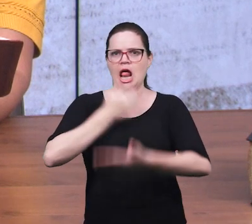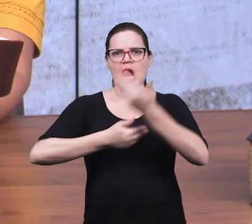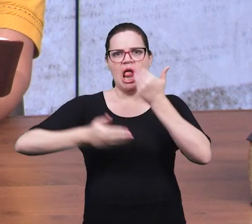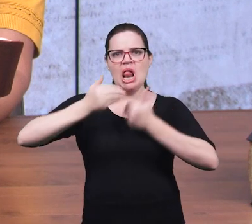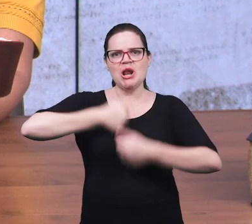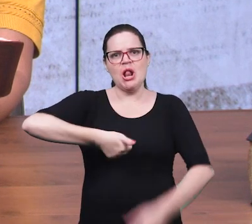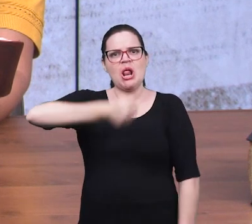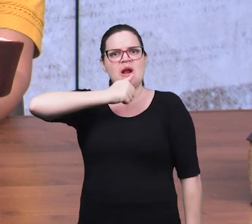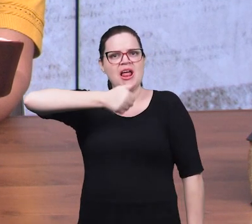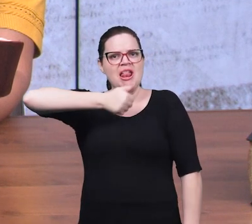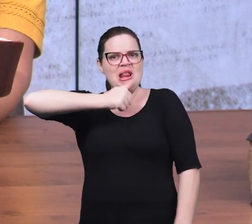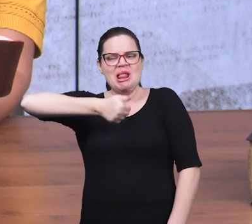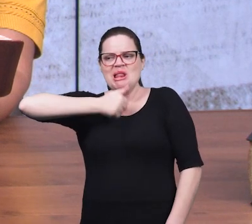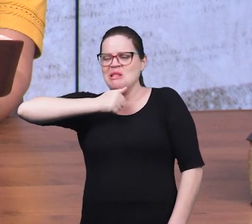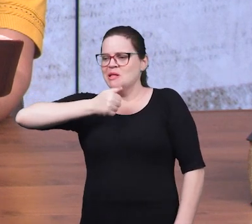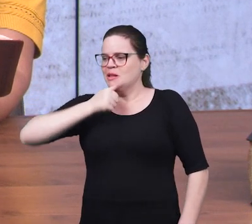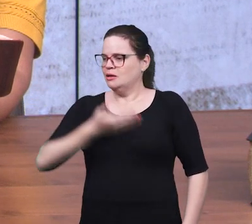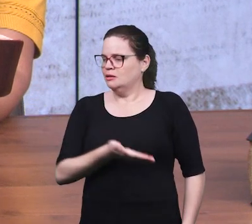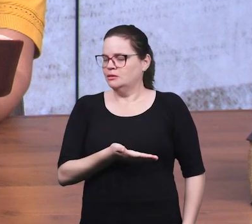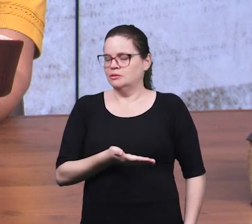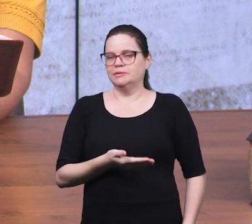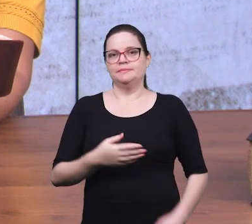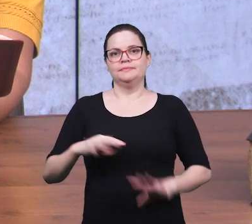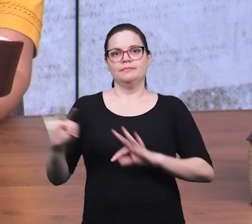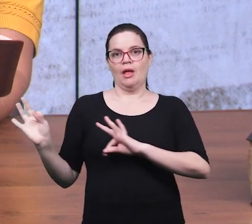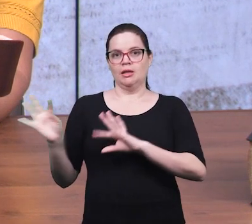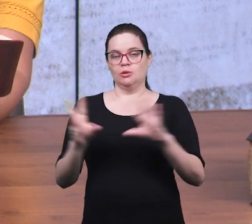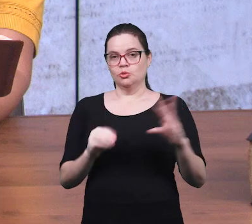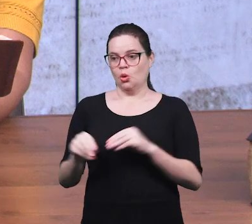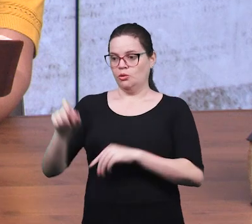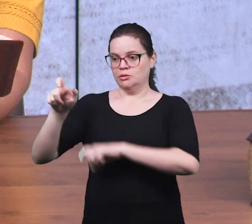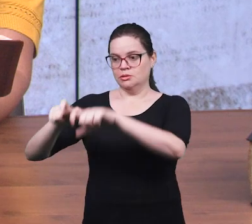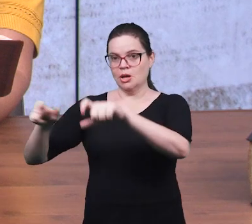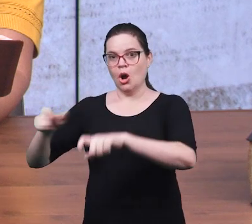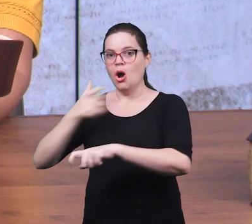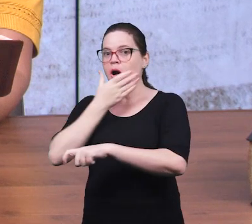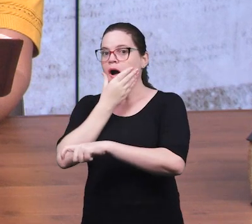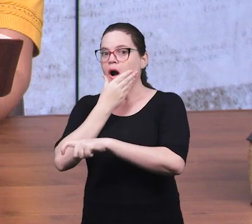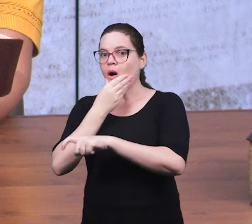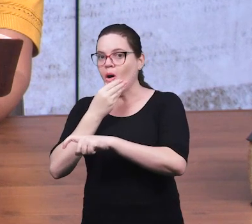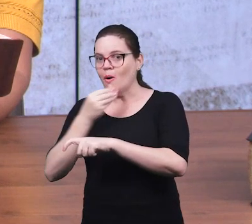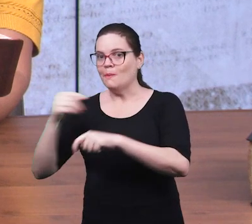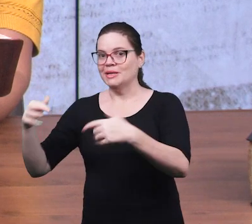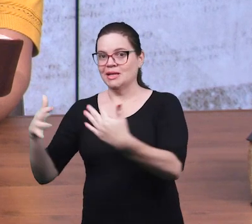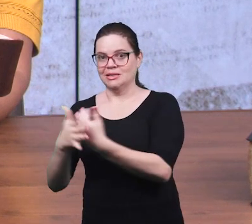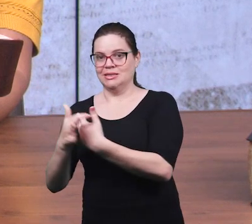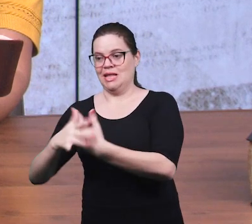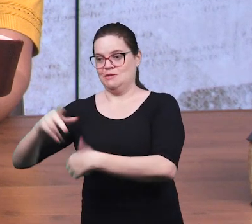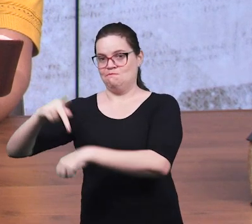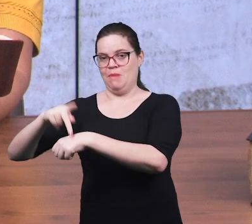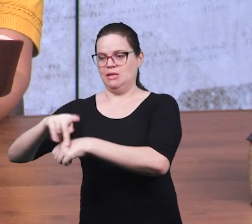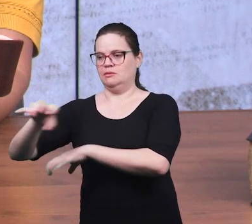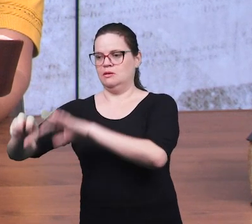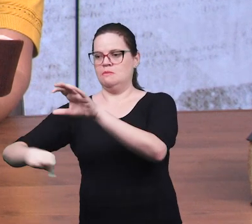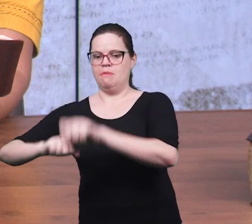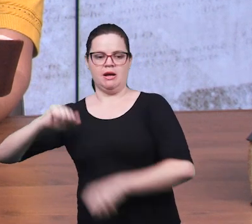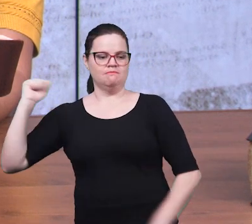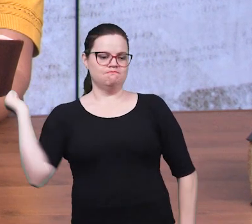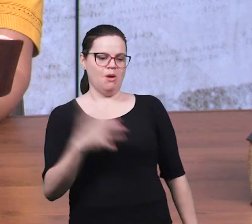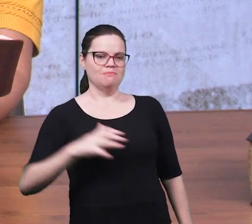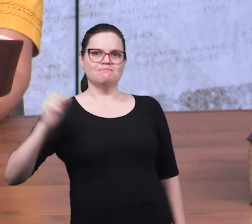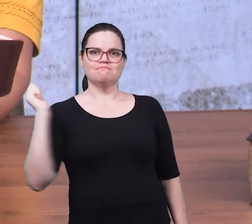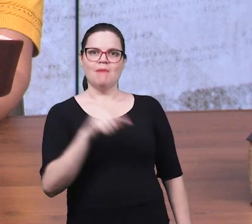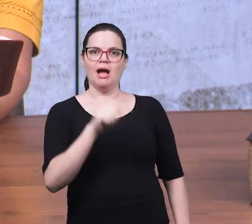e beberrão. Então todos os homens da sua cidade o apedrejarão com pedras até que